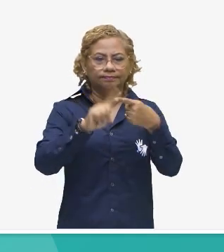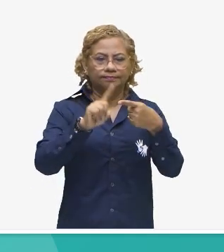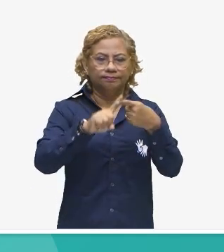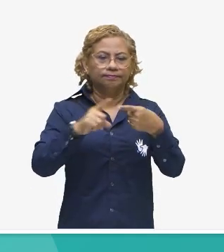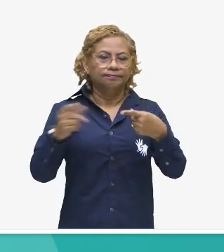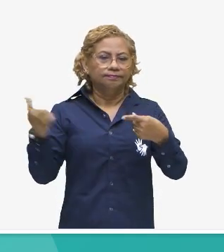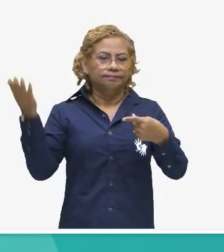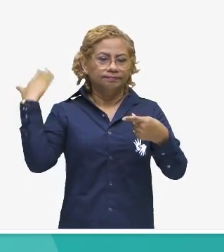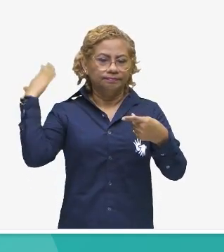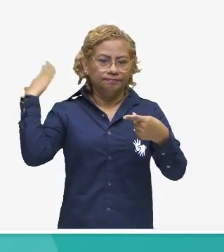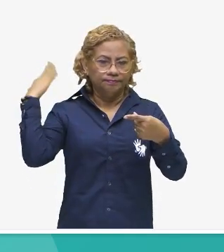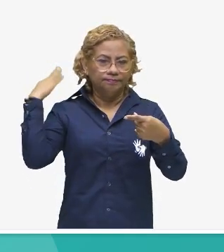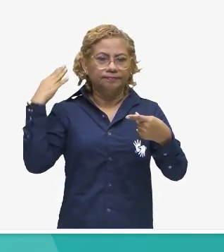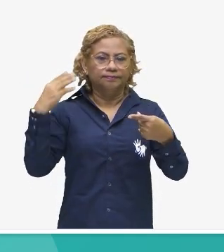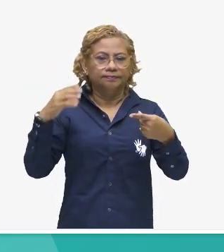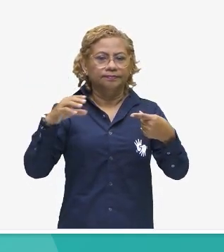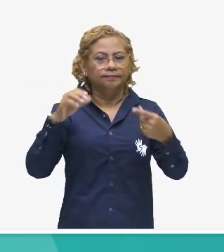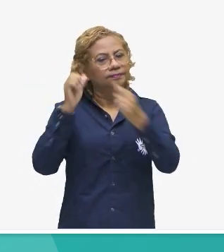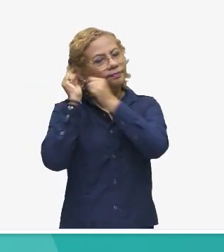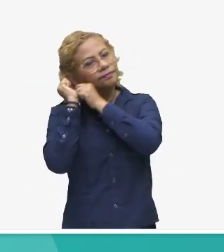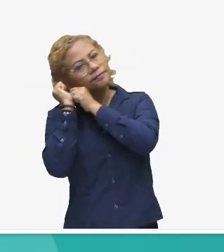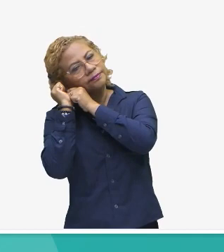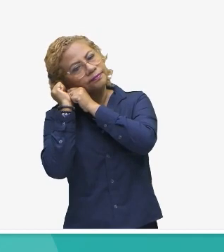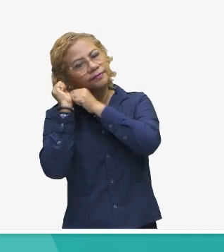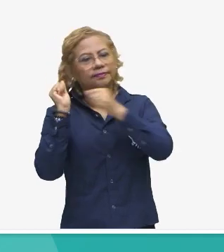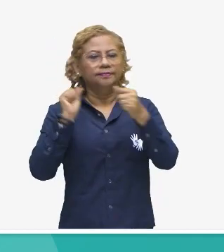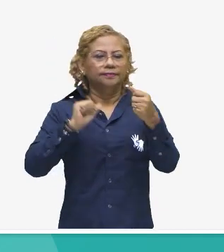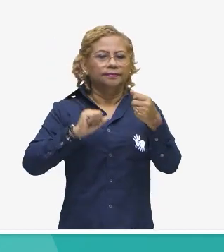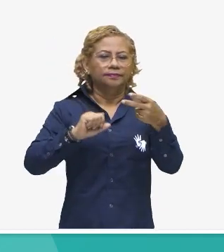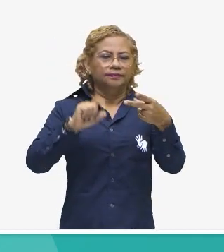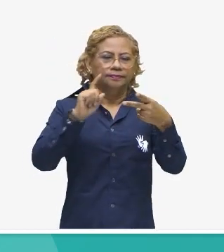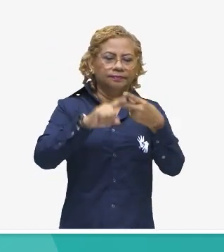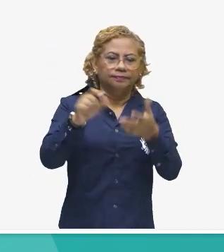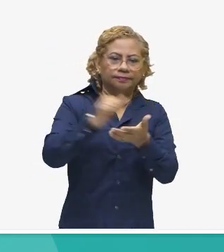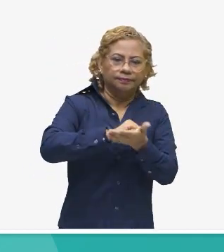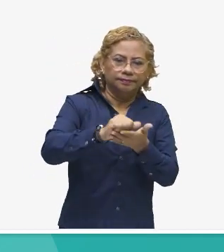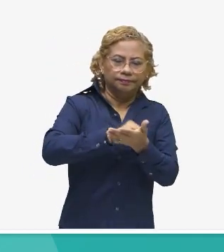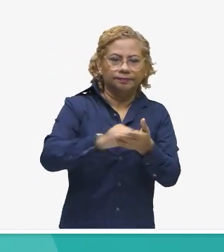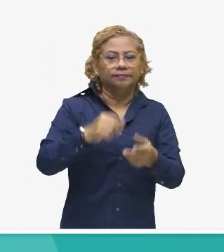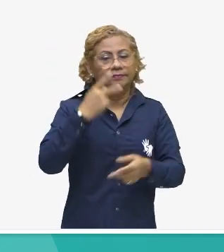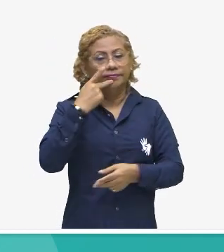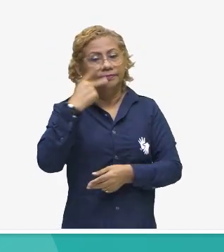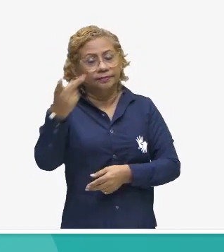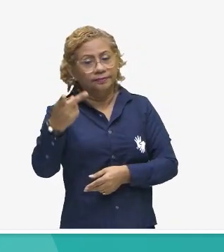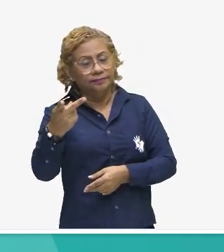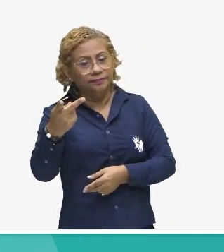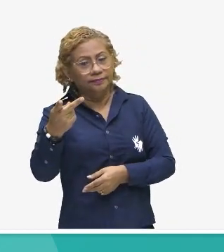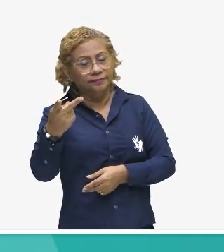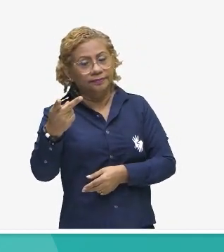temos aqui no passado, dormia, lavava, disse, tentou